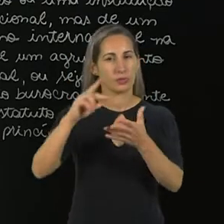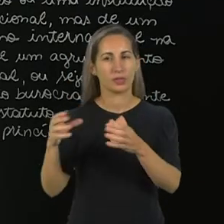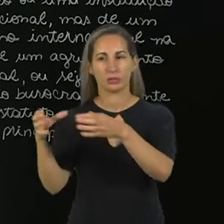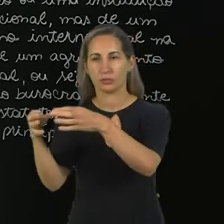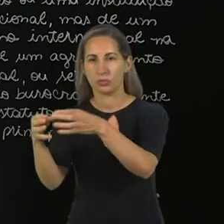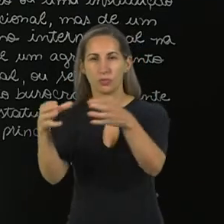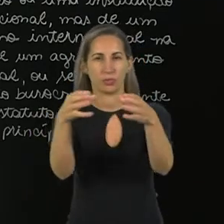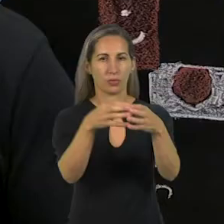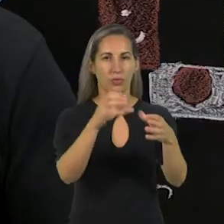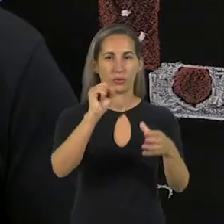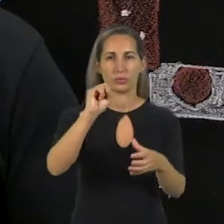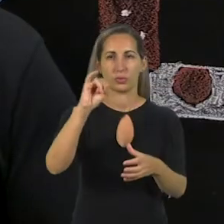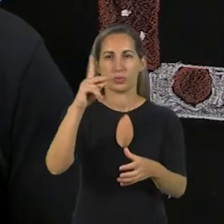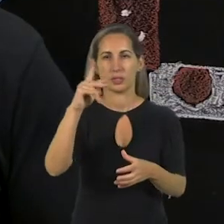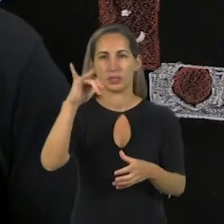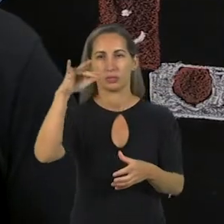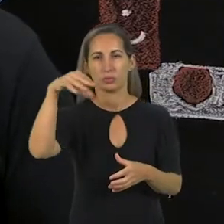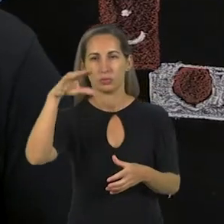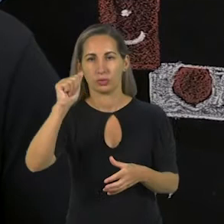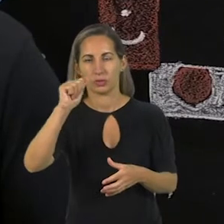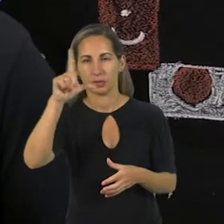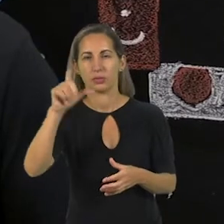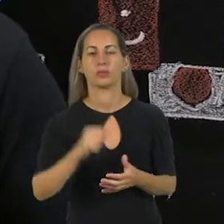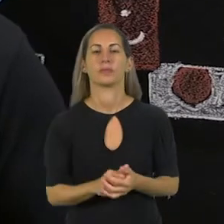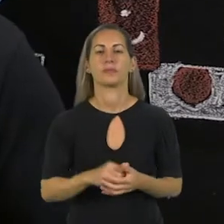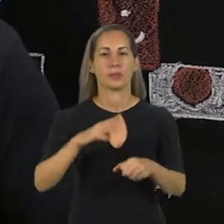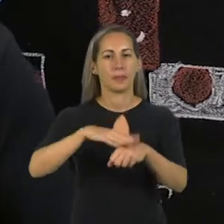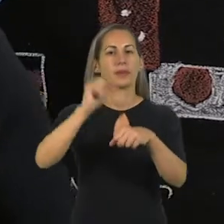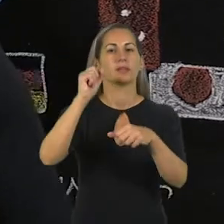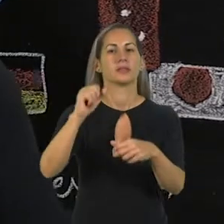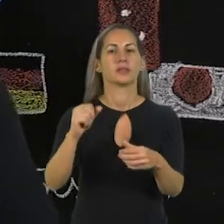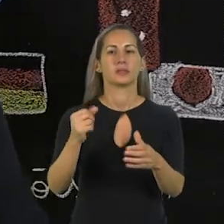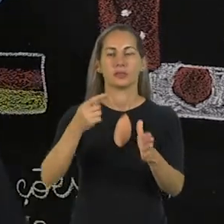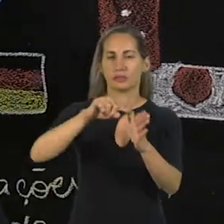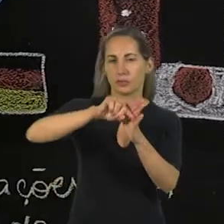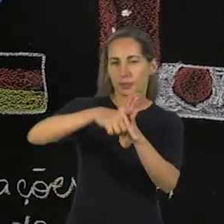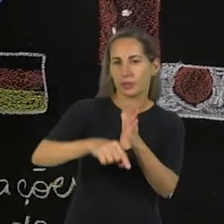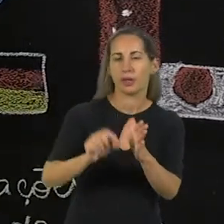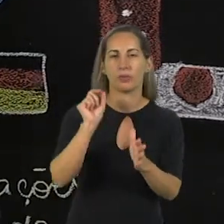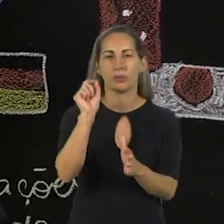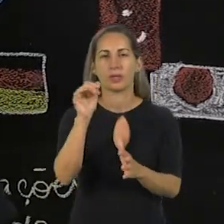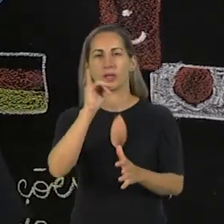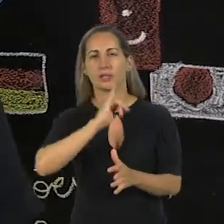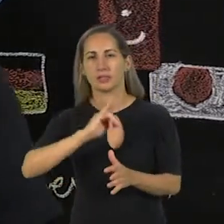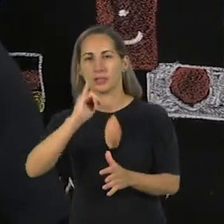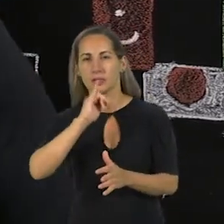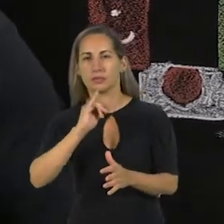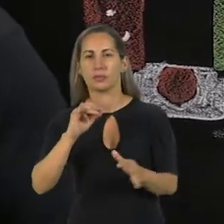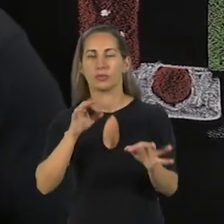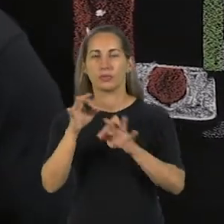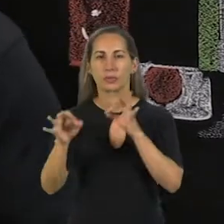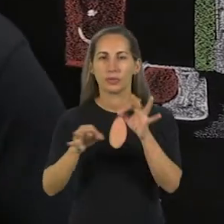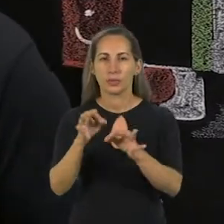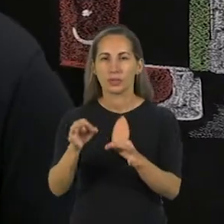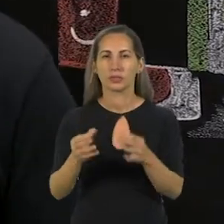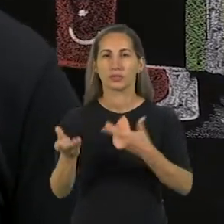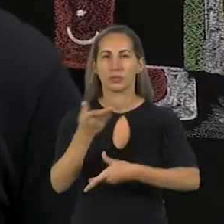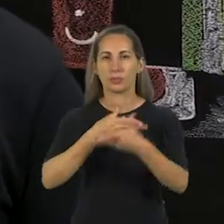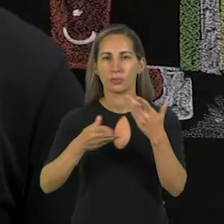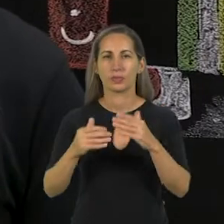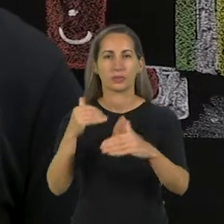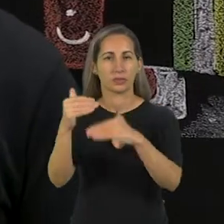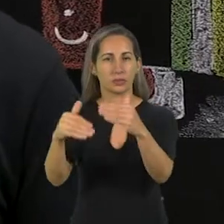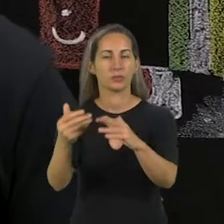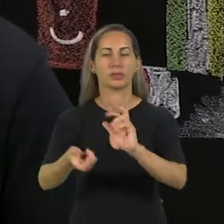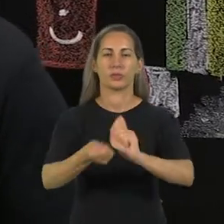organismos supranacionais. E aí vamos ter os organismos mais encorpados, como, por exemplo, a Organização para Cooperação e